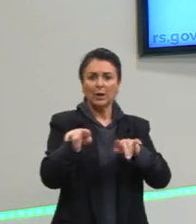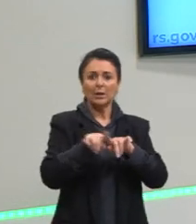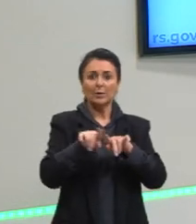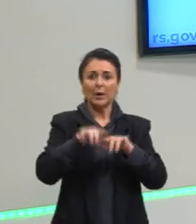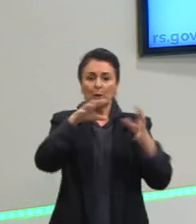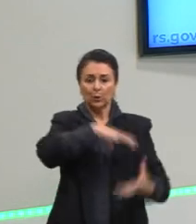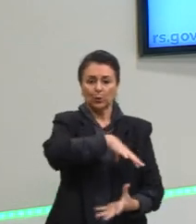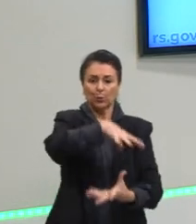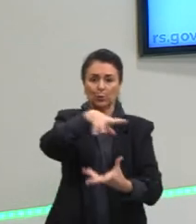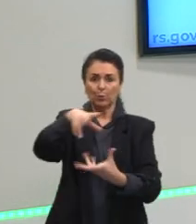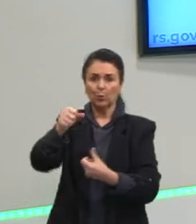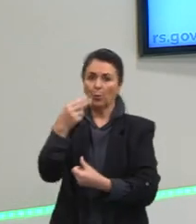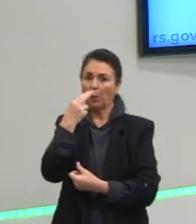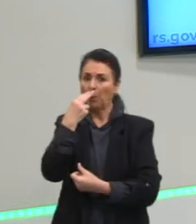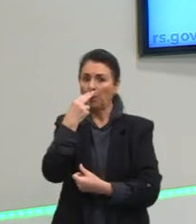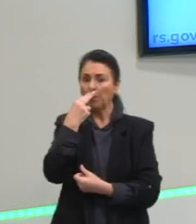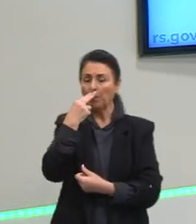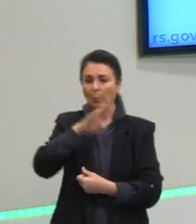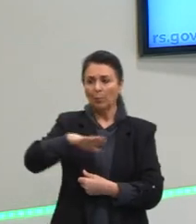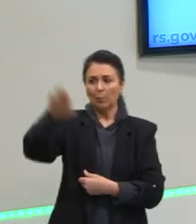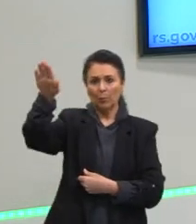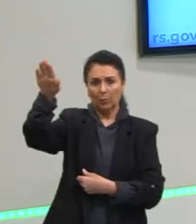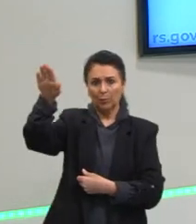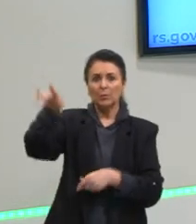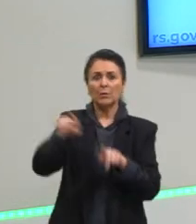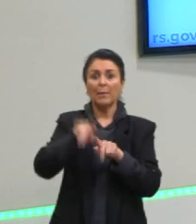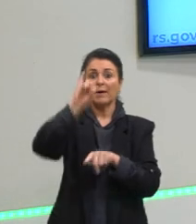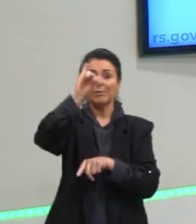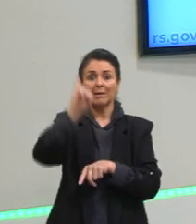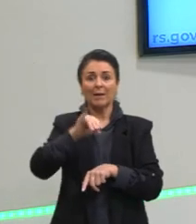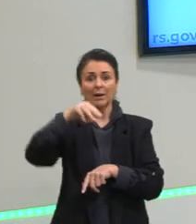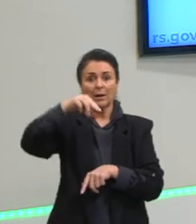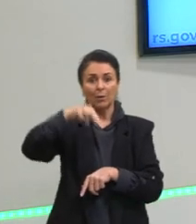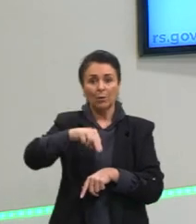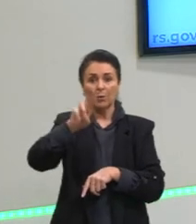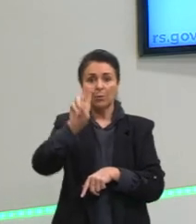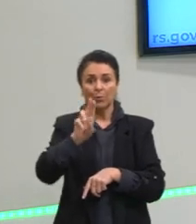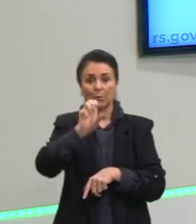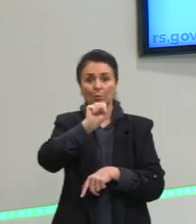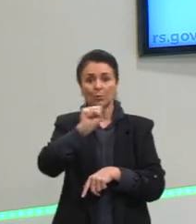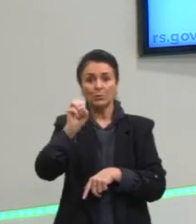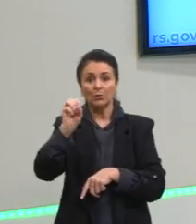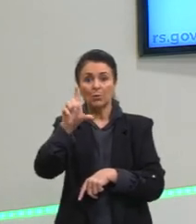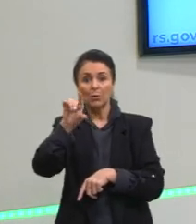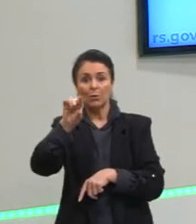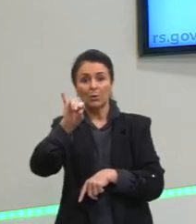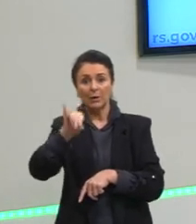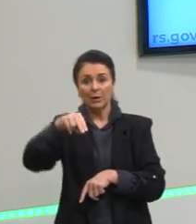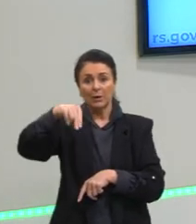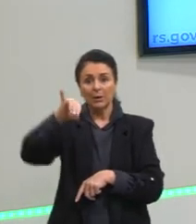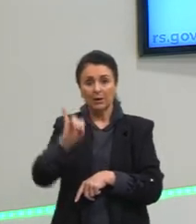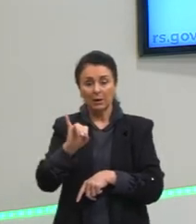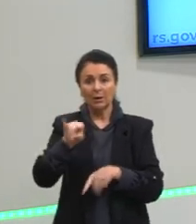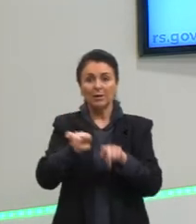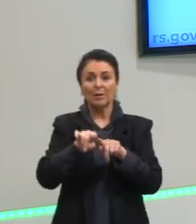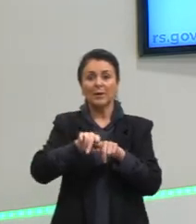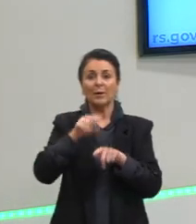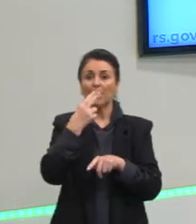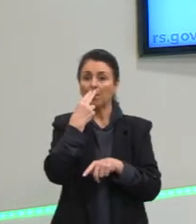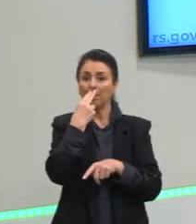Hitler líderes o que no caso do Mussolini e o Hitler